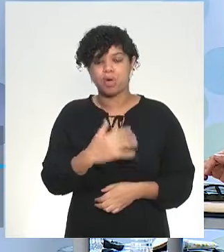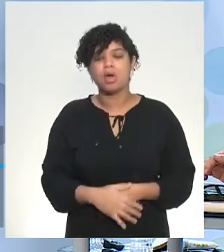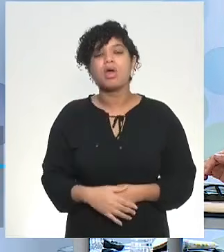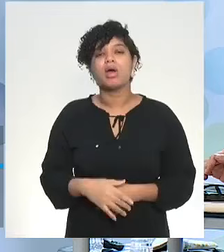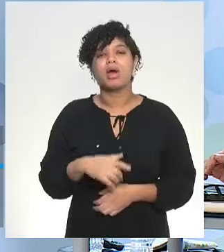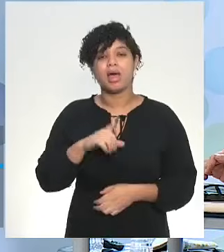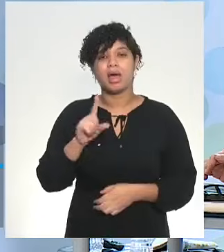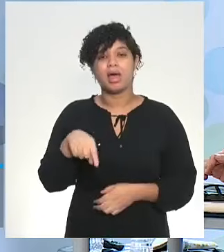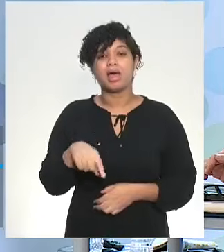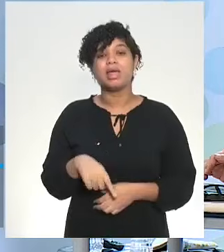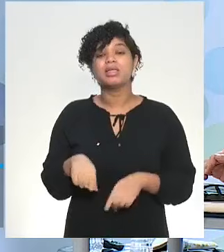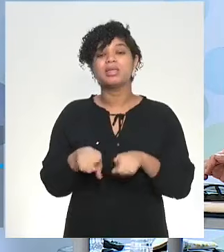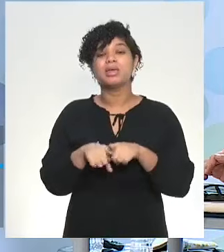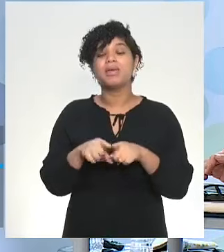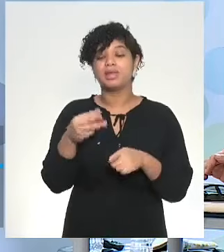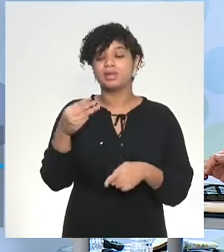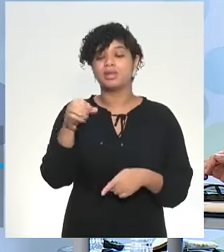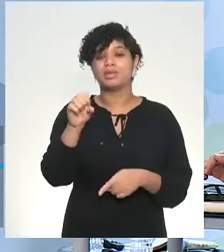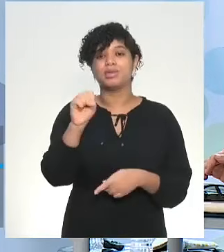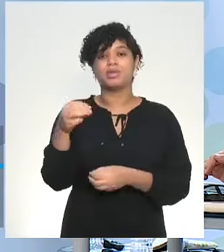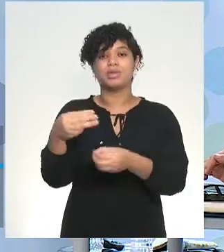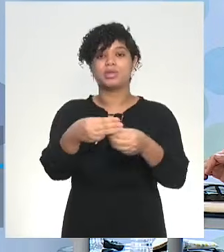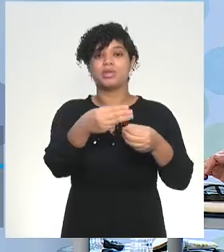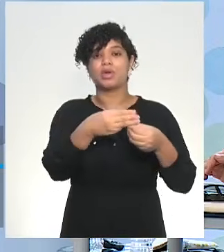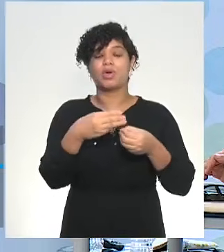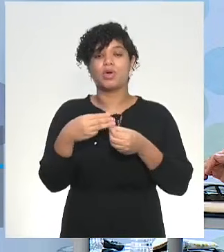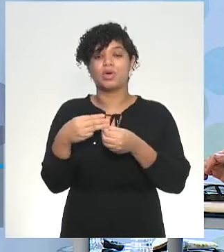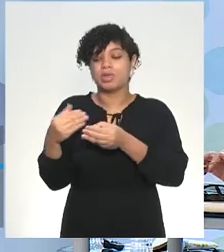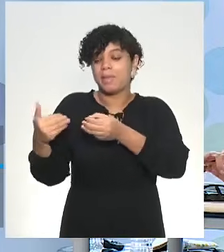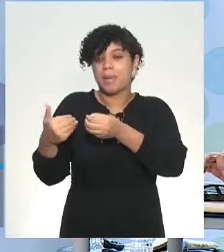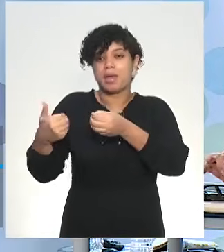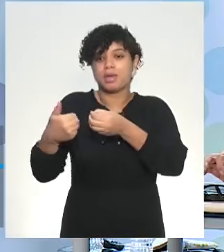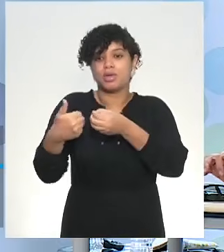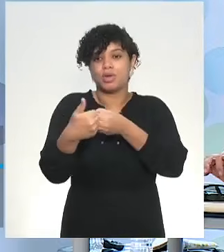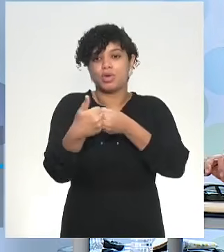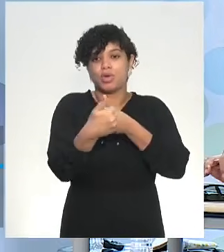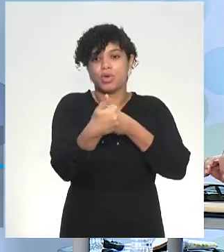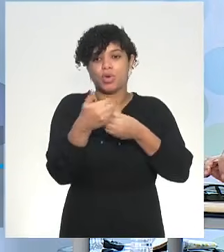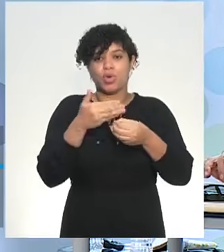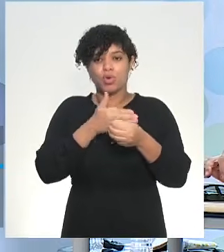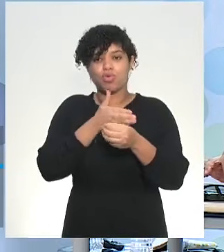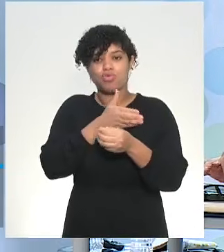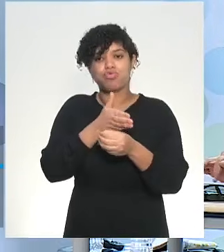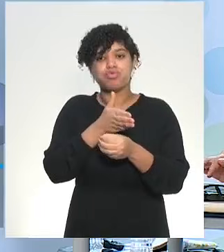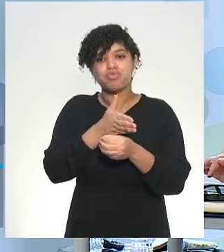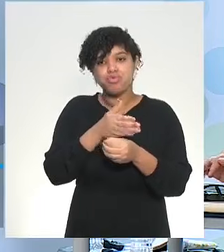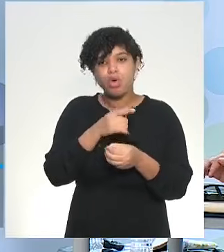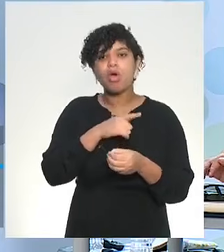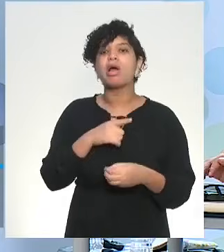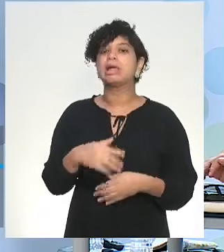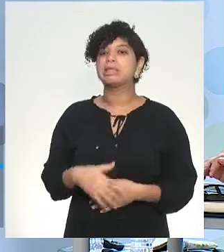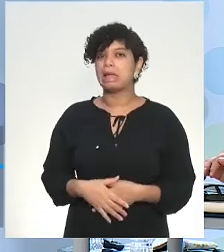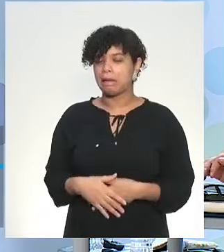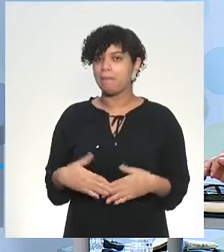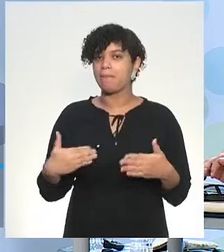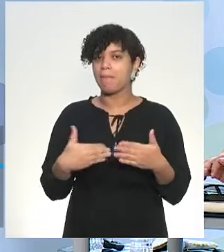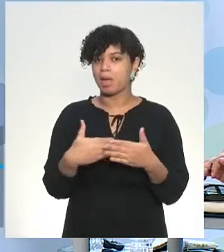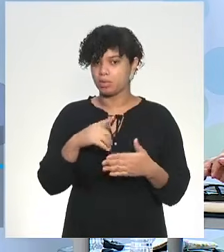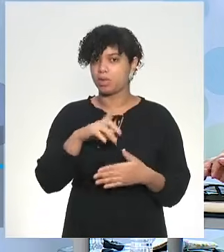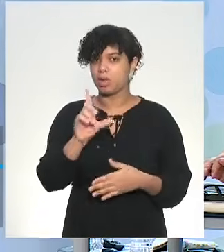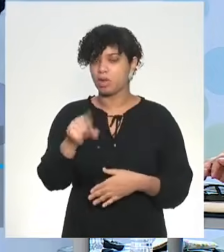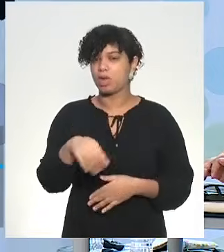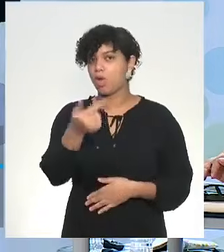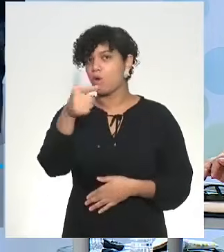os outros 38 municípios que perfazem aí a maior, né, região metropolitana do país, tá certo?